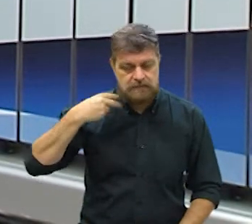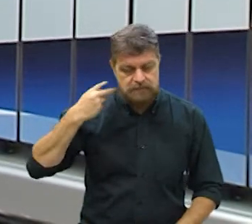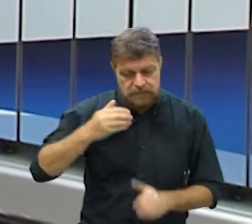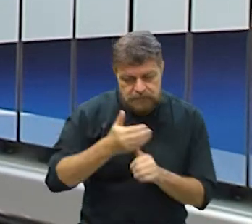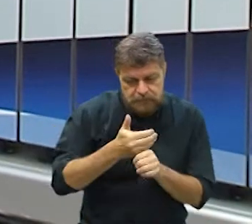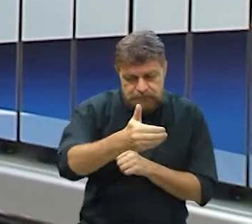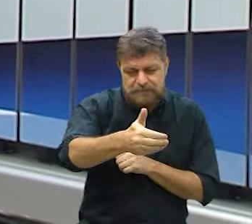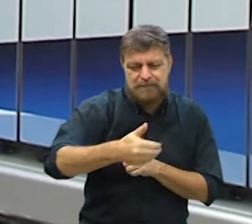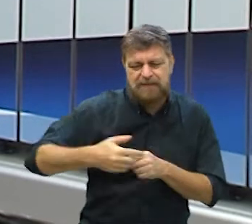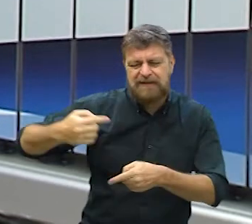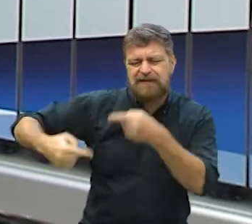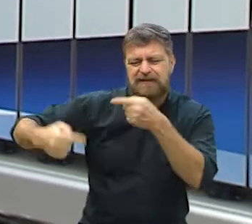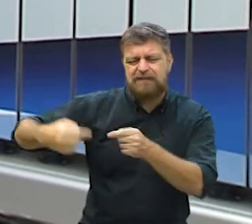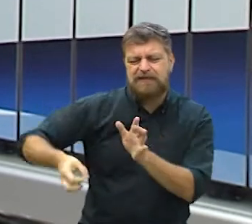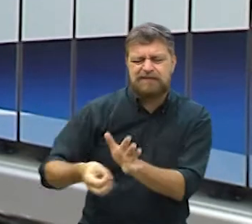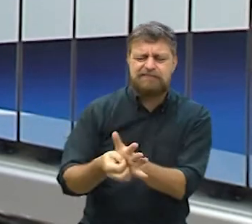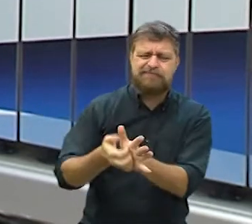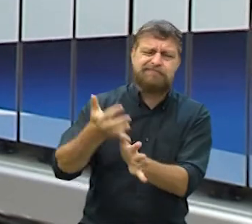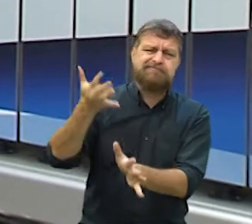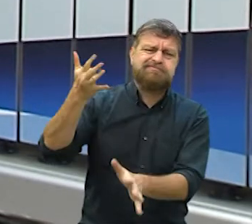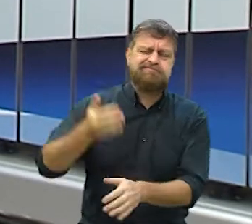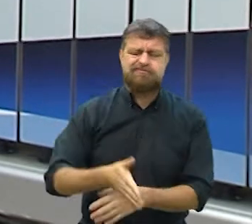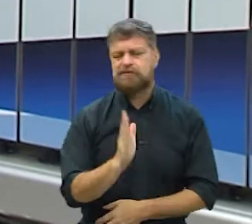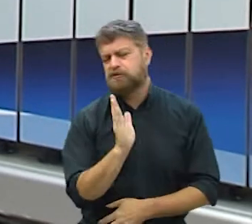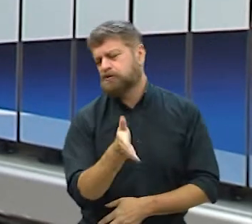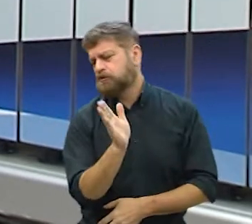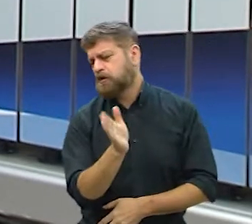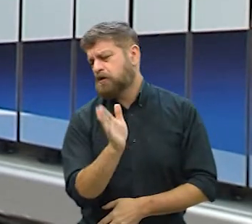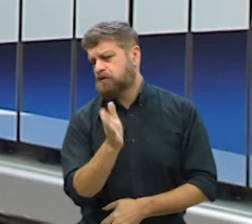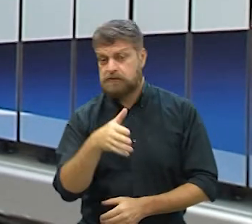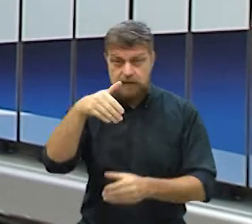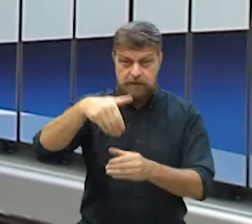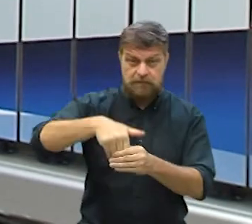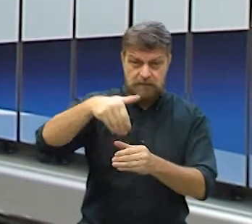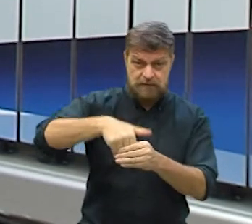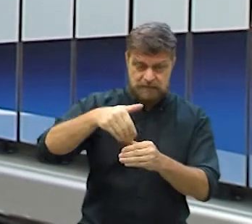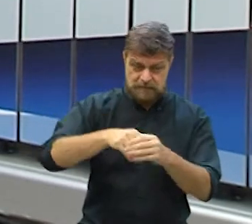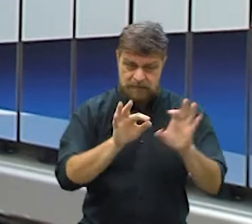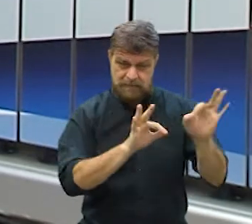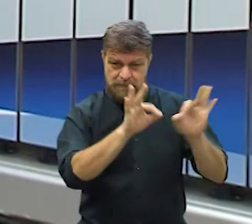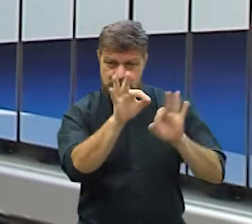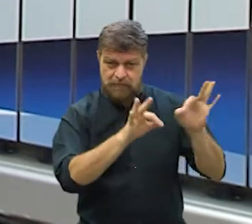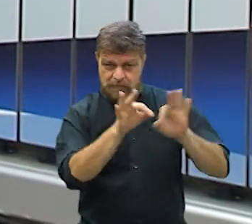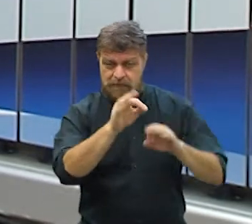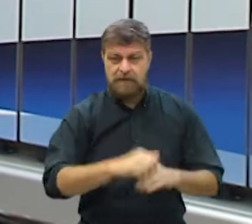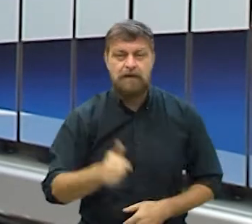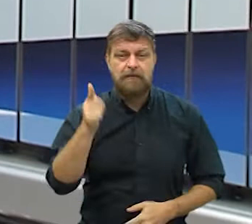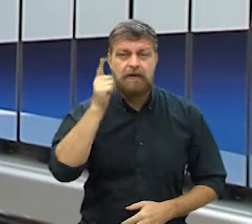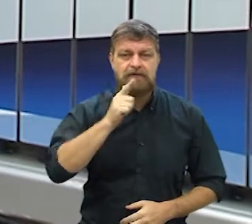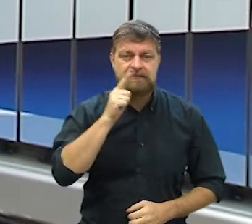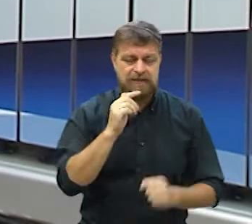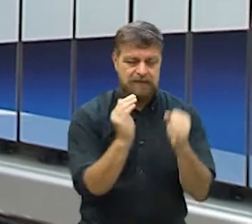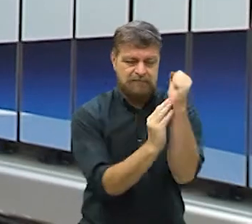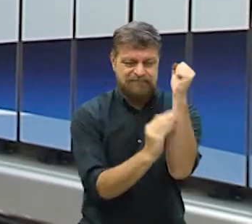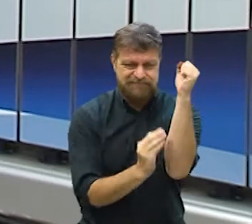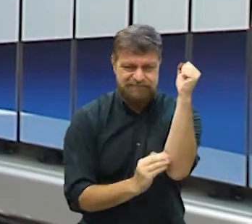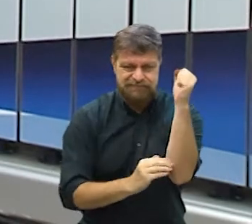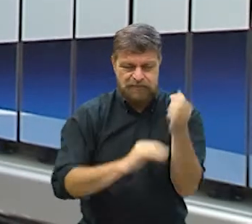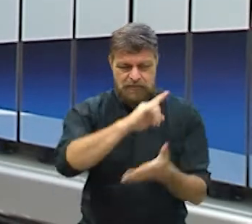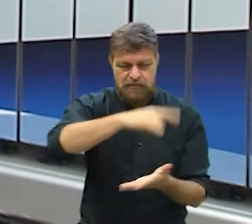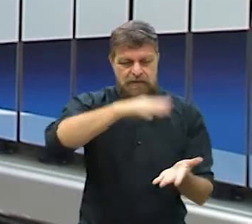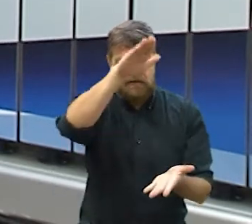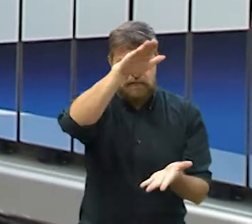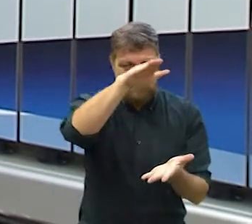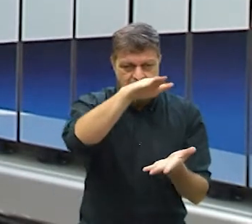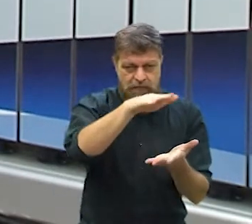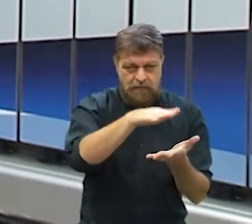já participou de diversos debates, muitas discussões, votações sobre projetos para desburocratizar